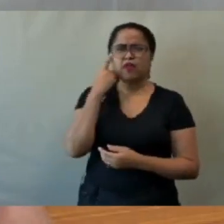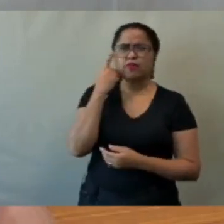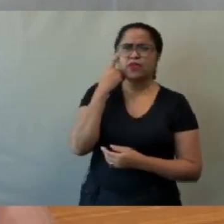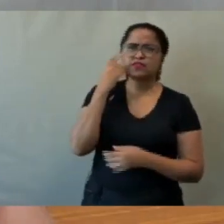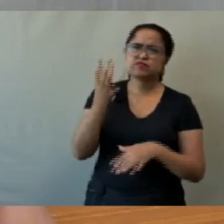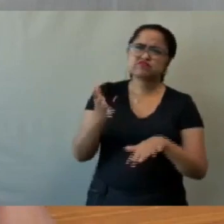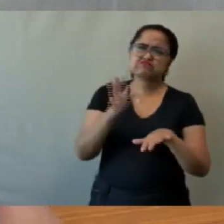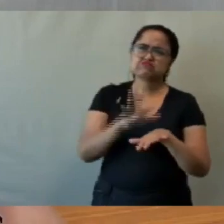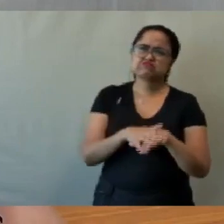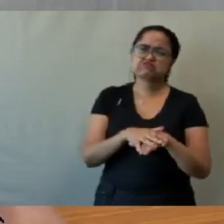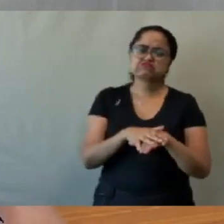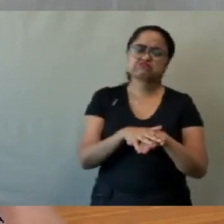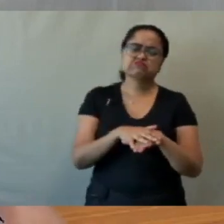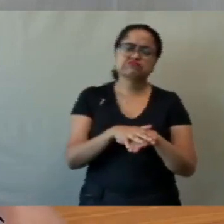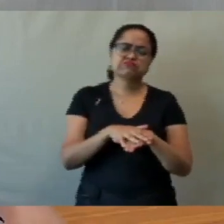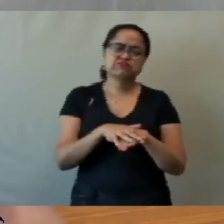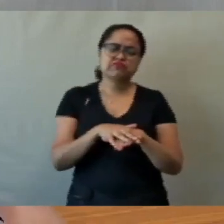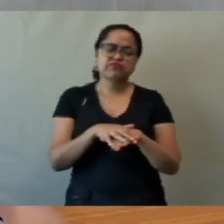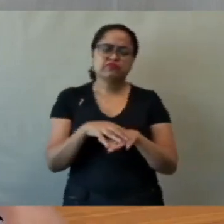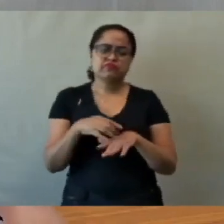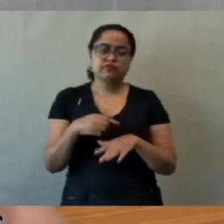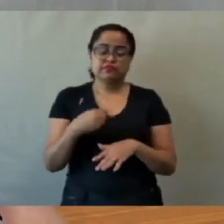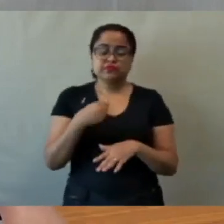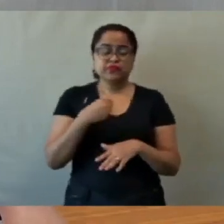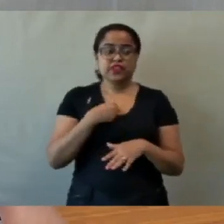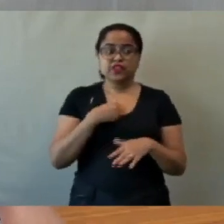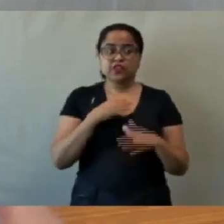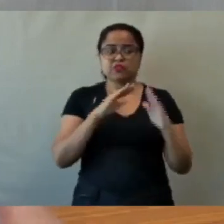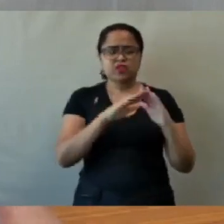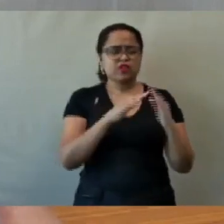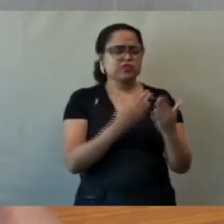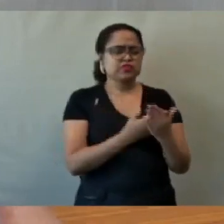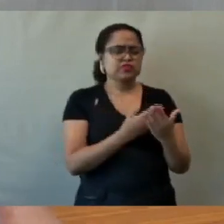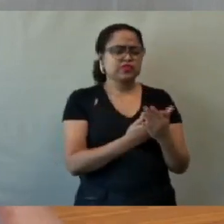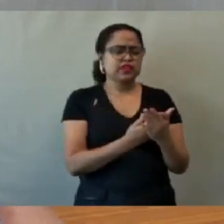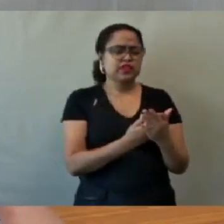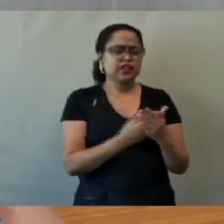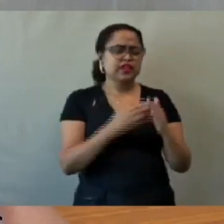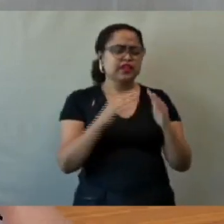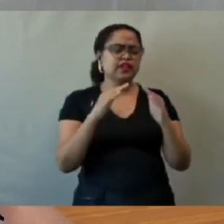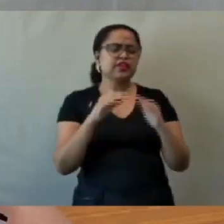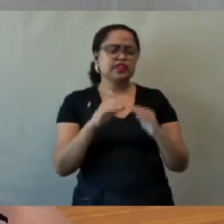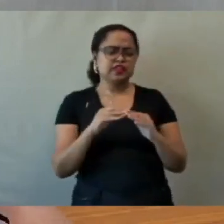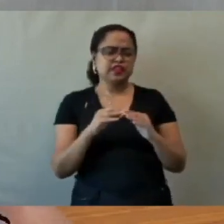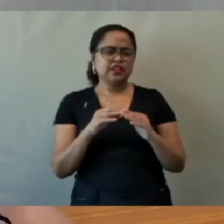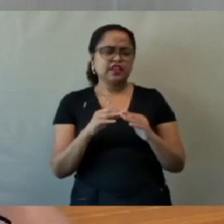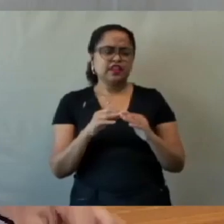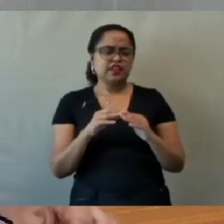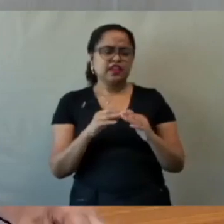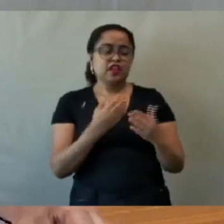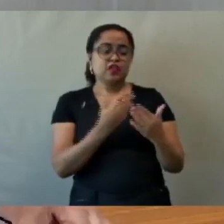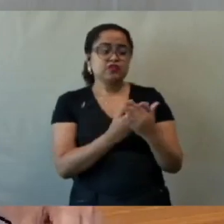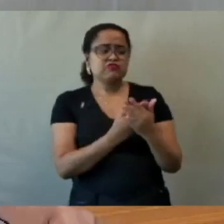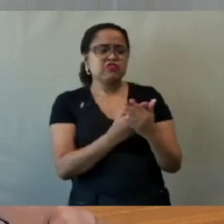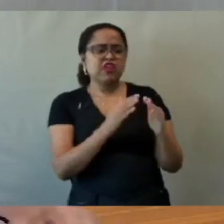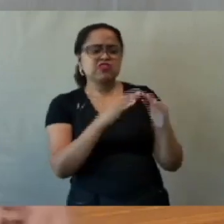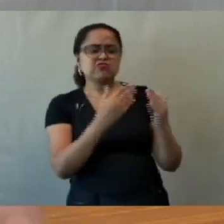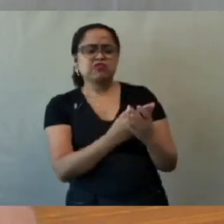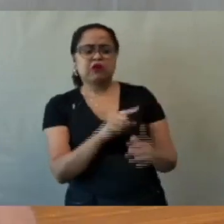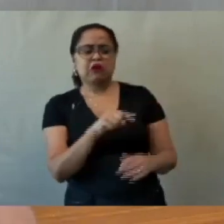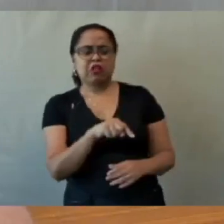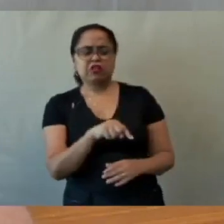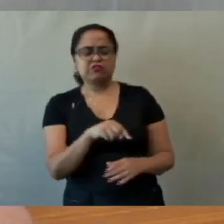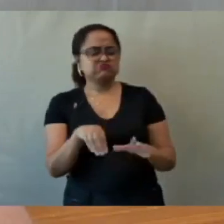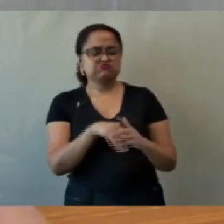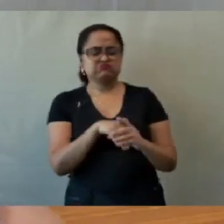que eu não estudei em escola. Eu fico emocionada, tá? Desculpa, porque a